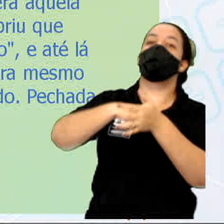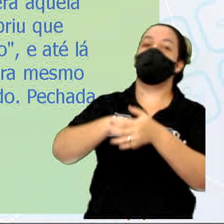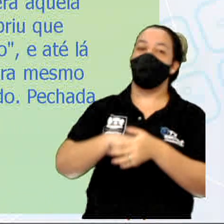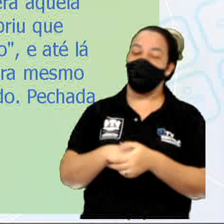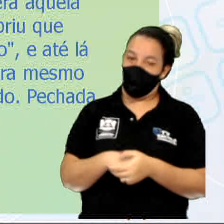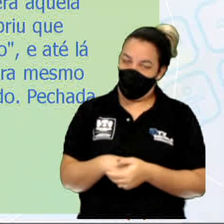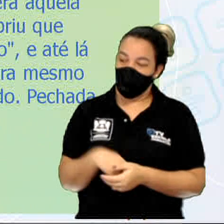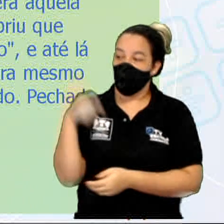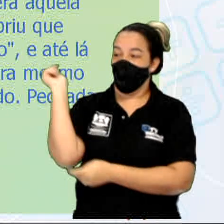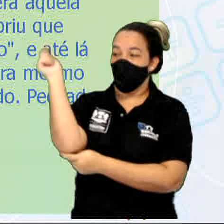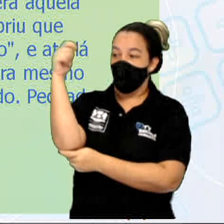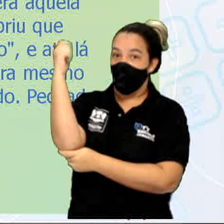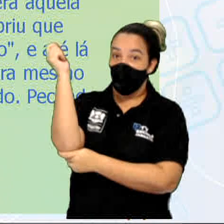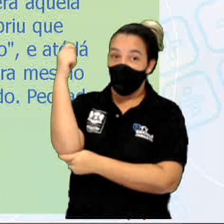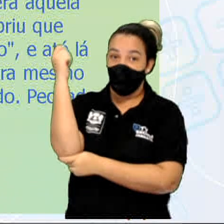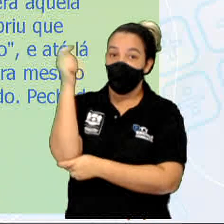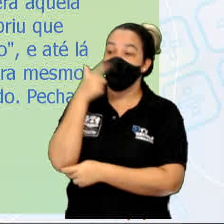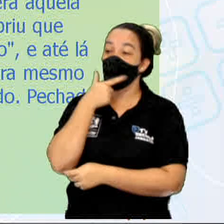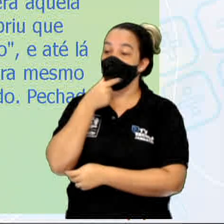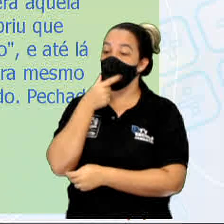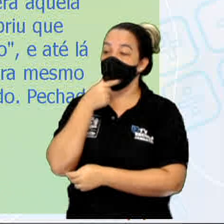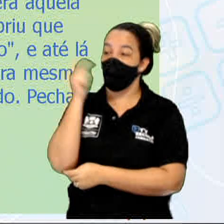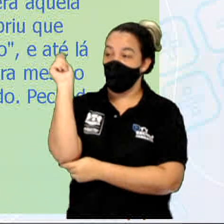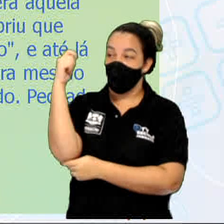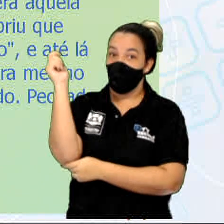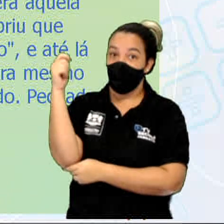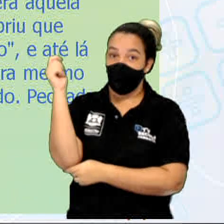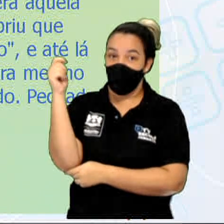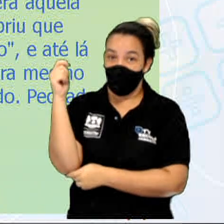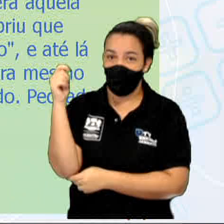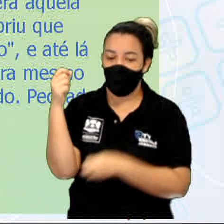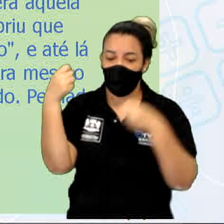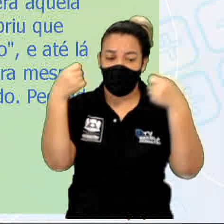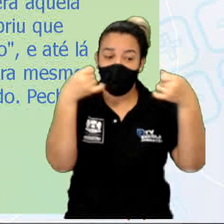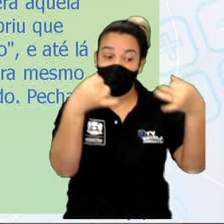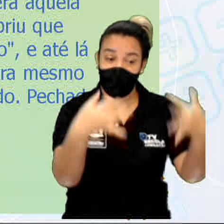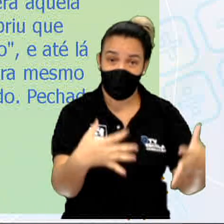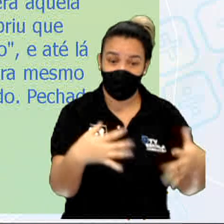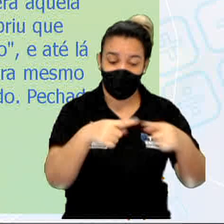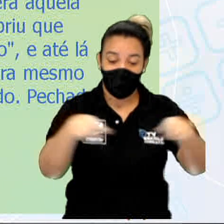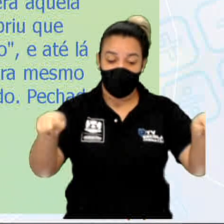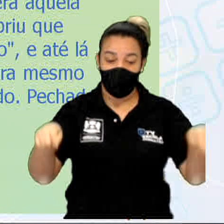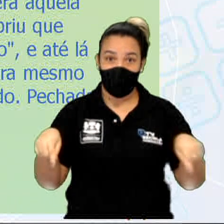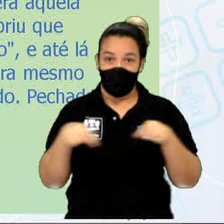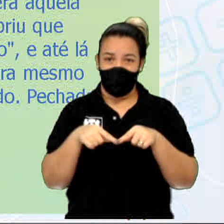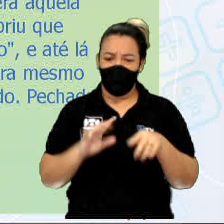Gaúcho, quer dizer, Rodrigo, explique para a classe o que aconteceu. Nós